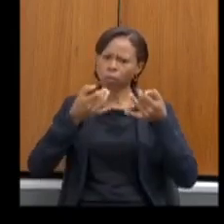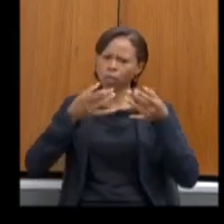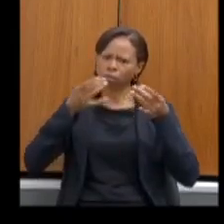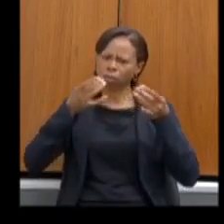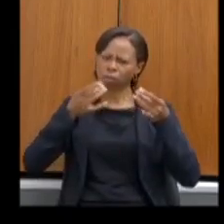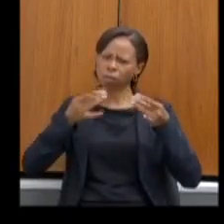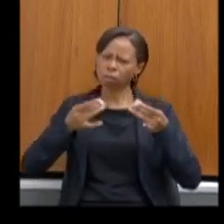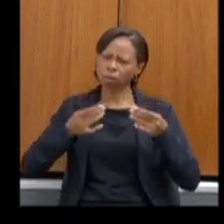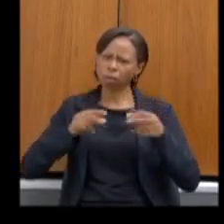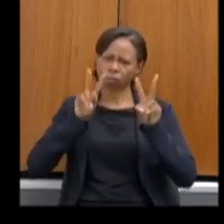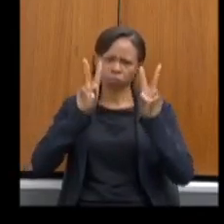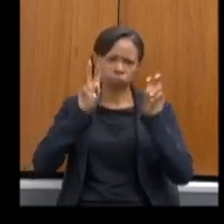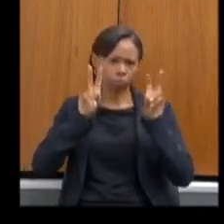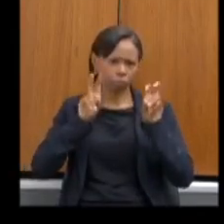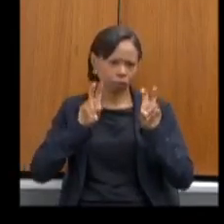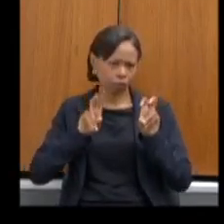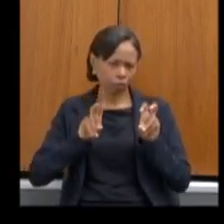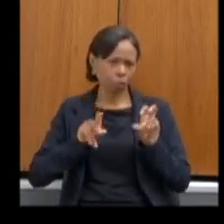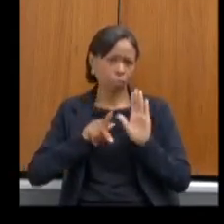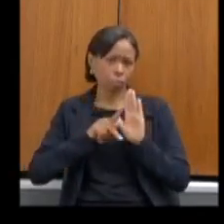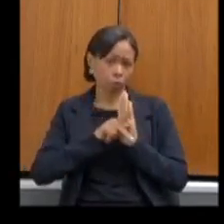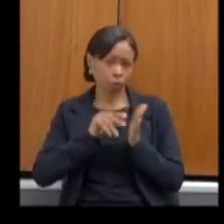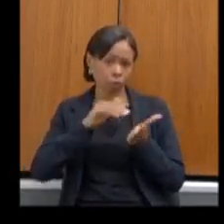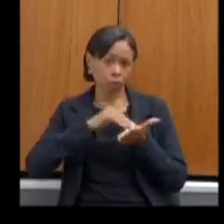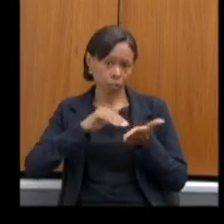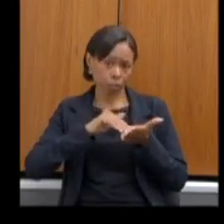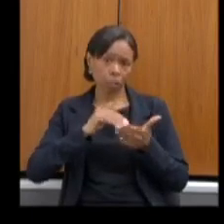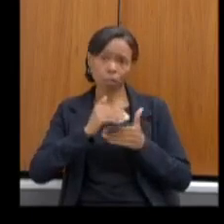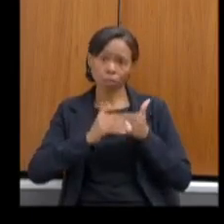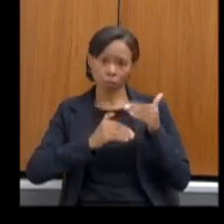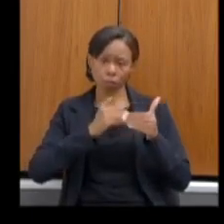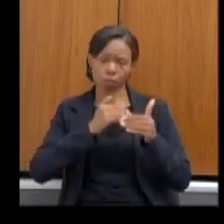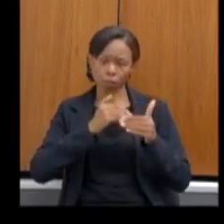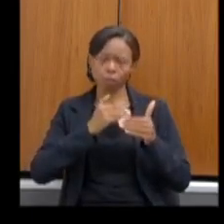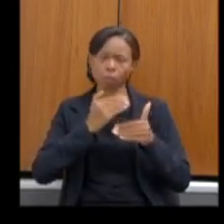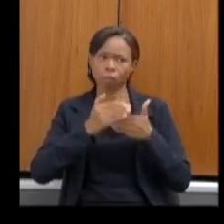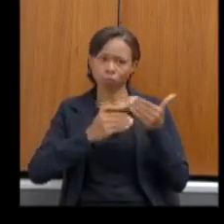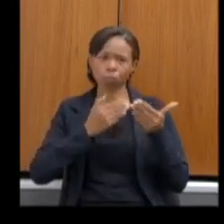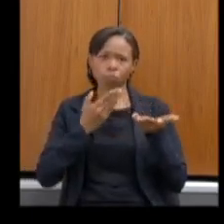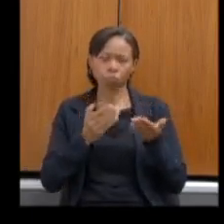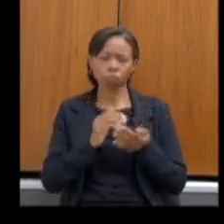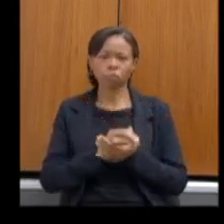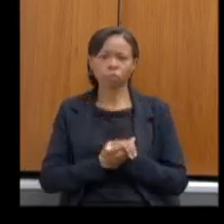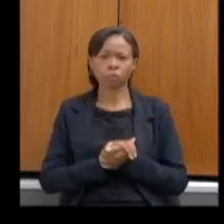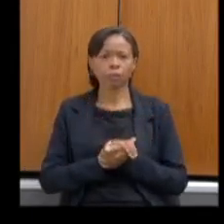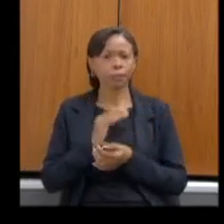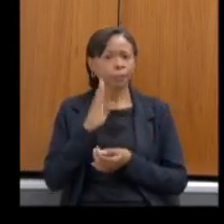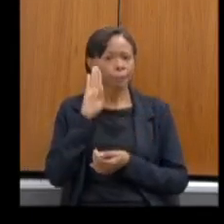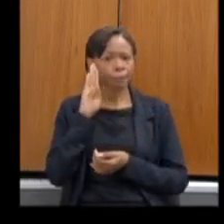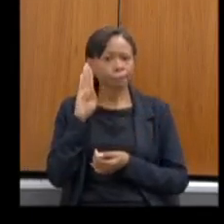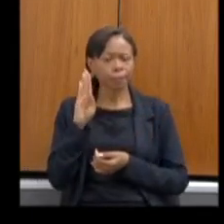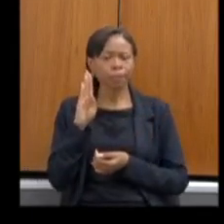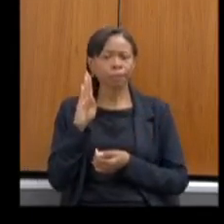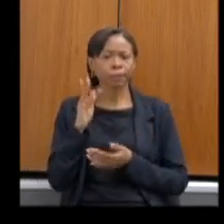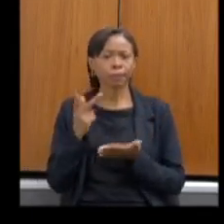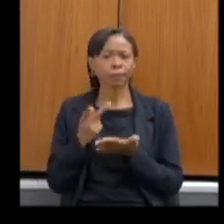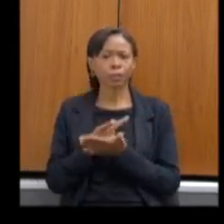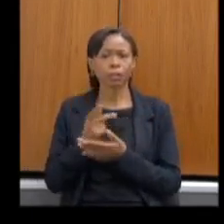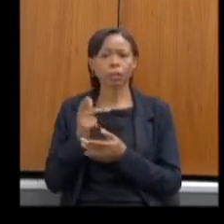temas que são da alçada da Secretaria de desenvolvimento sobretudo após a reforma administrativa